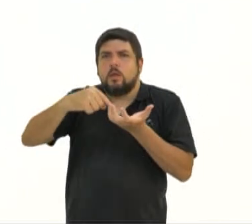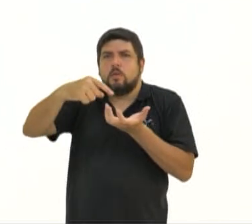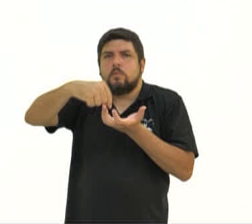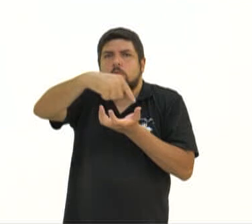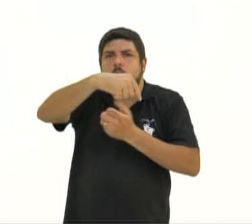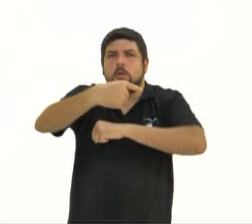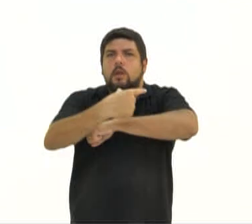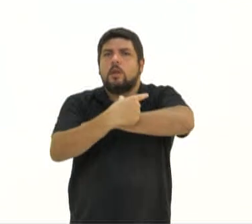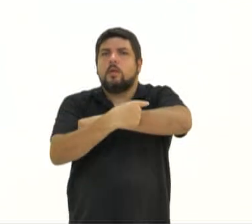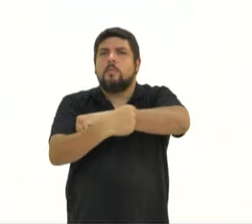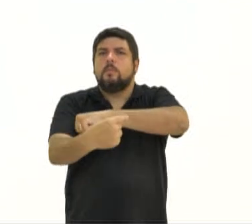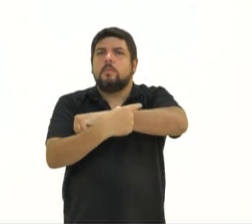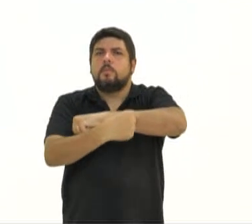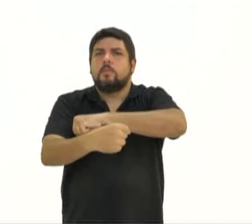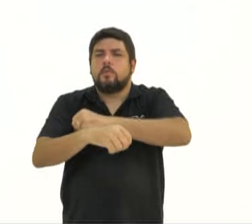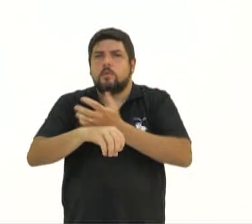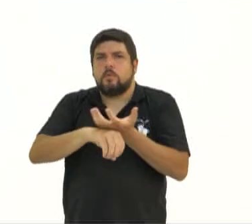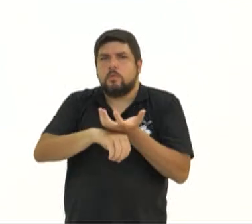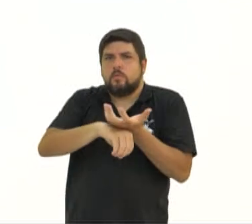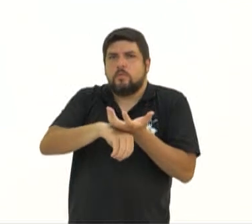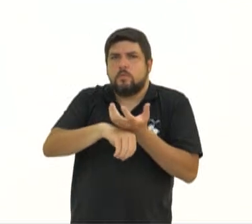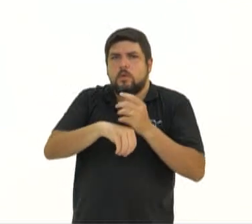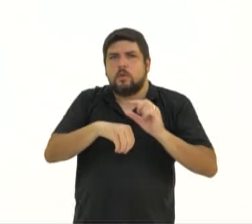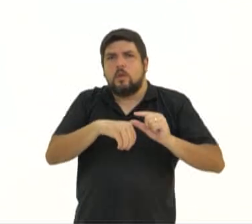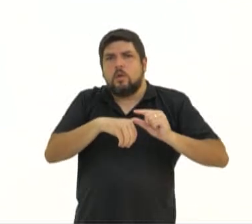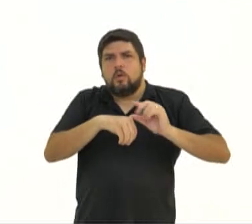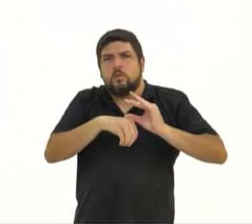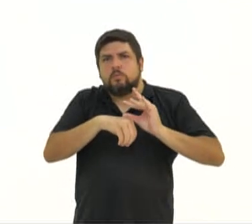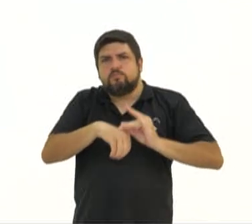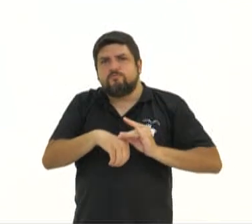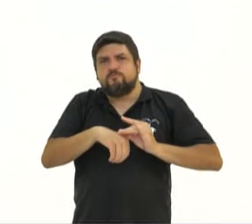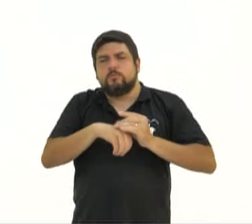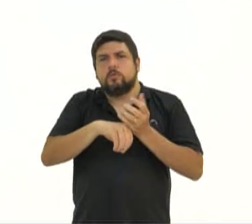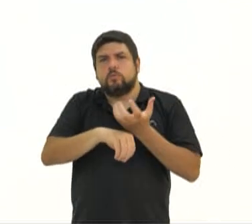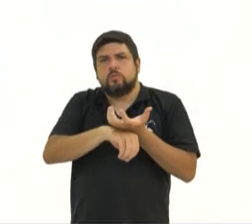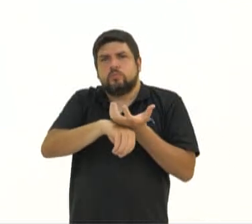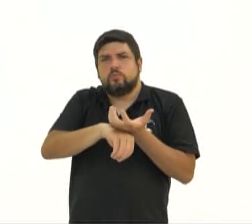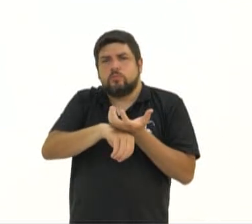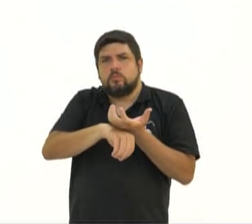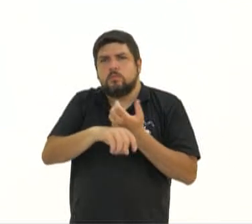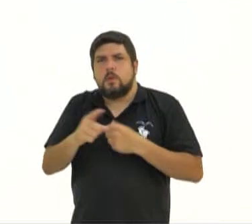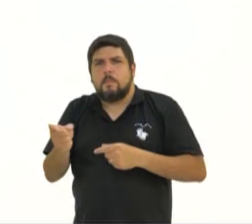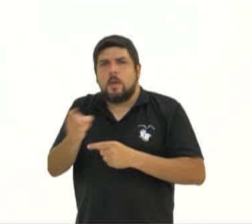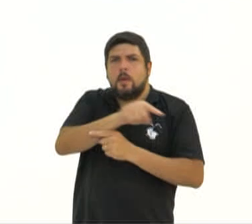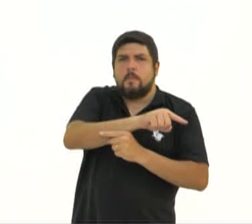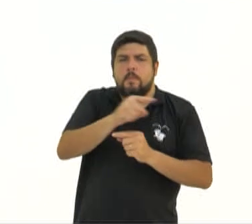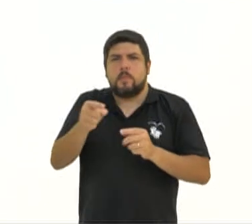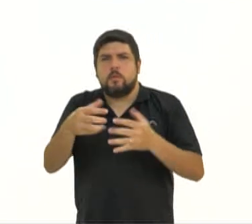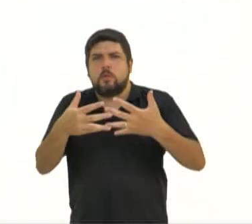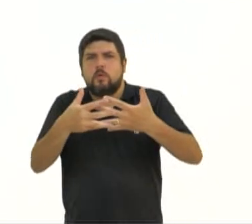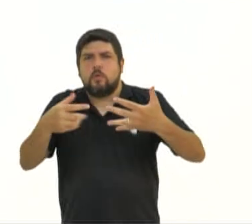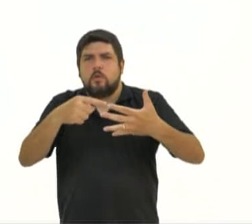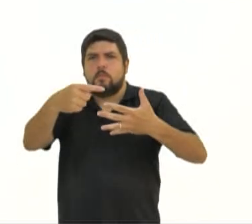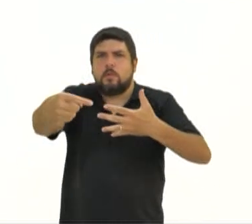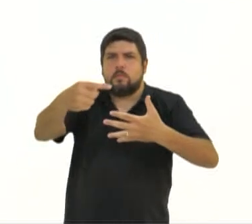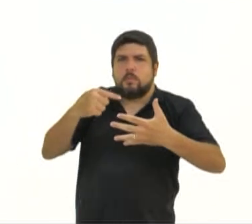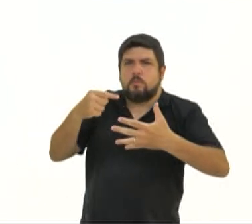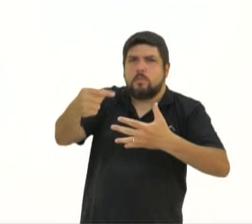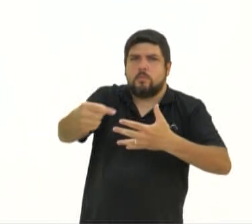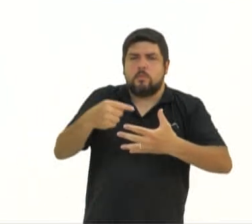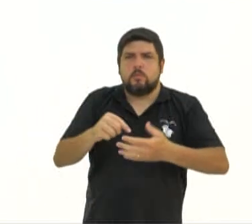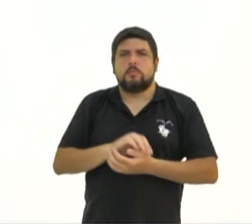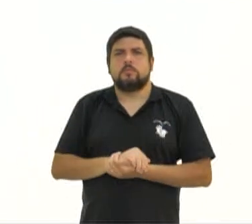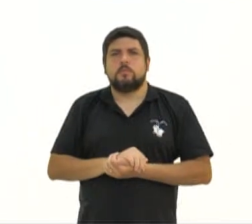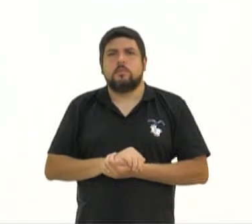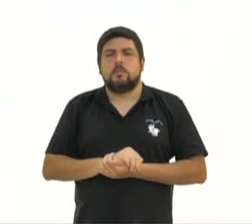de penas fortemente presas a um cabo, que os jogadores lançam ao ar, uns para os outros, né? No século 5 a.C., na China, existia